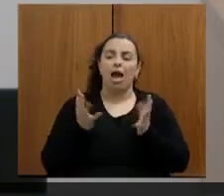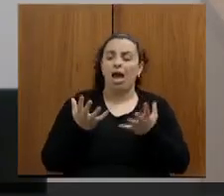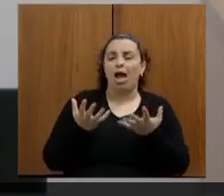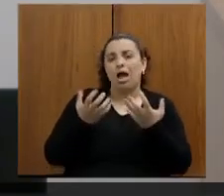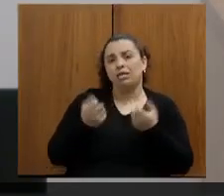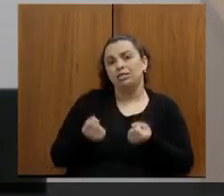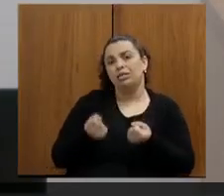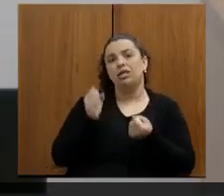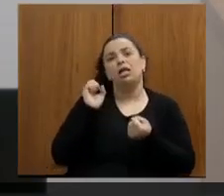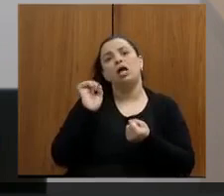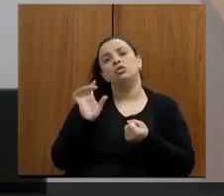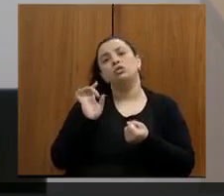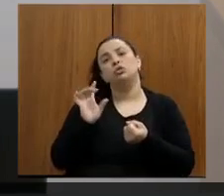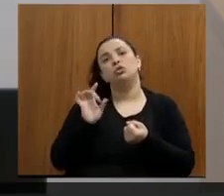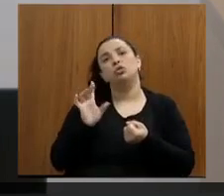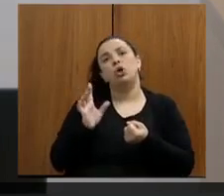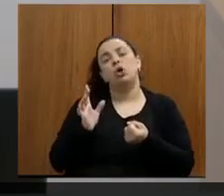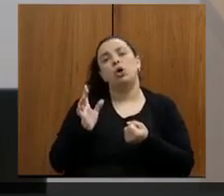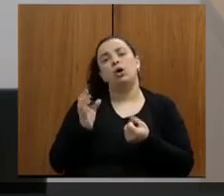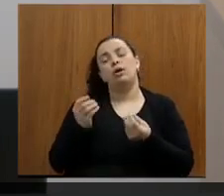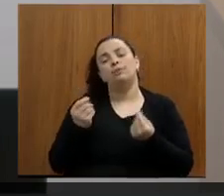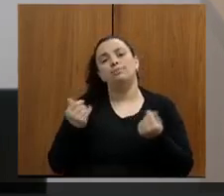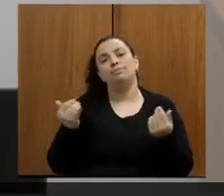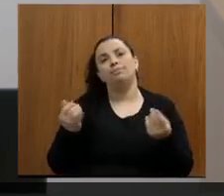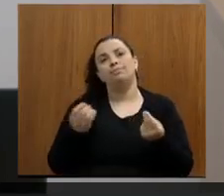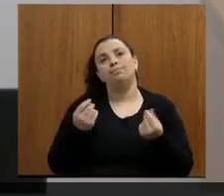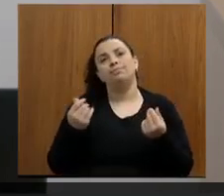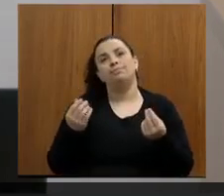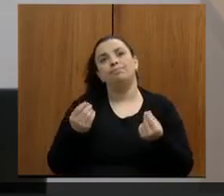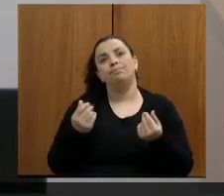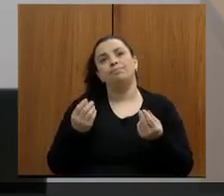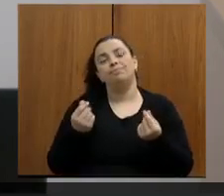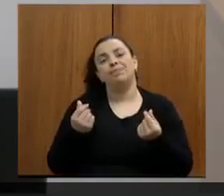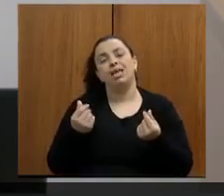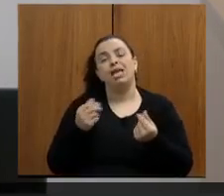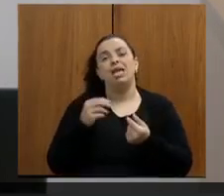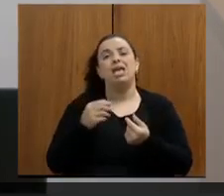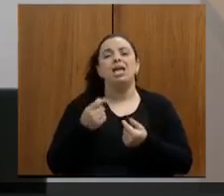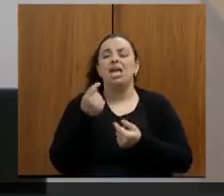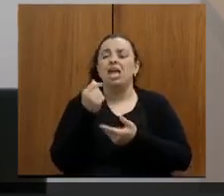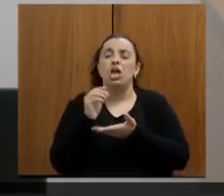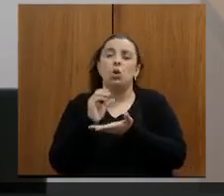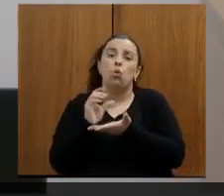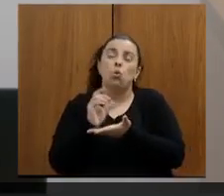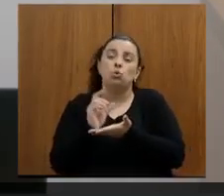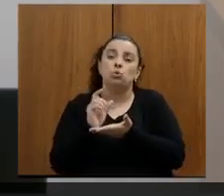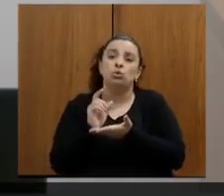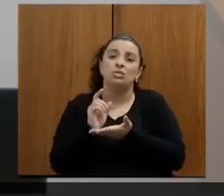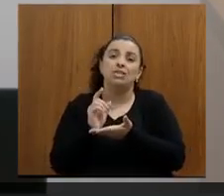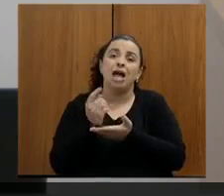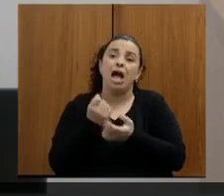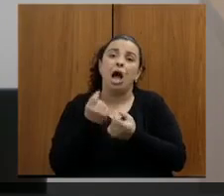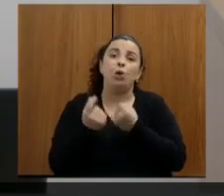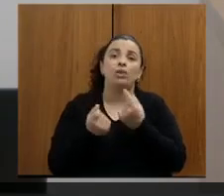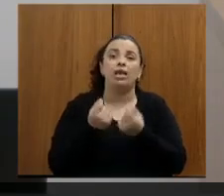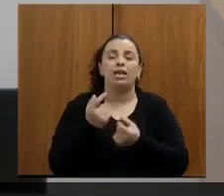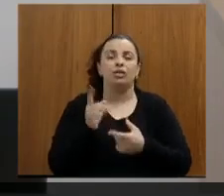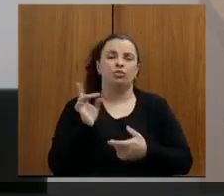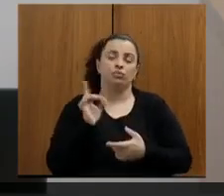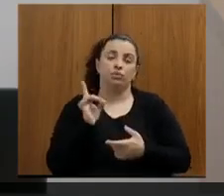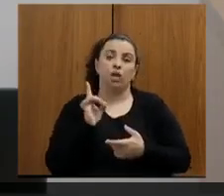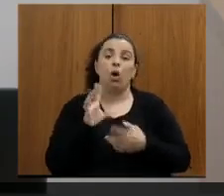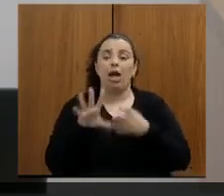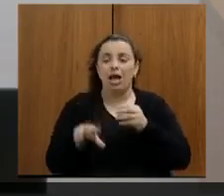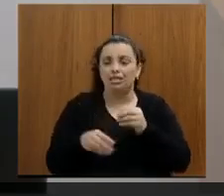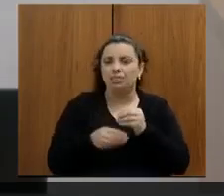as recursos e os recursos alternativos as emendas parlamentares de deputados